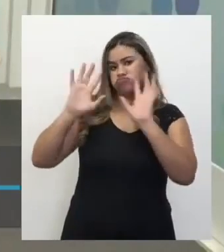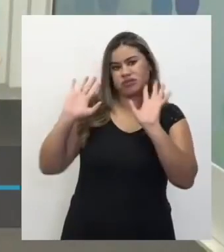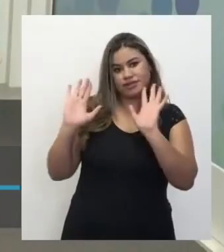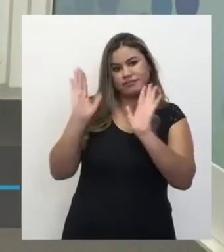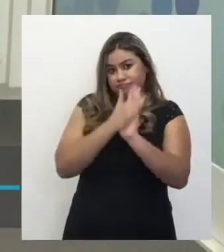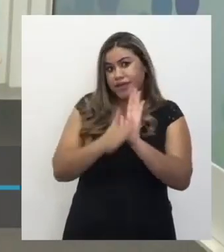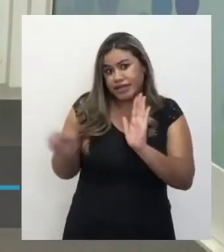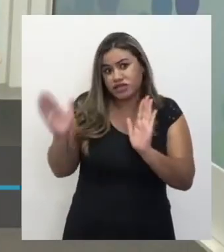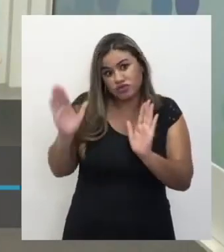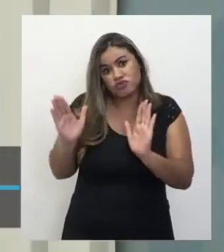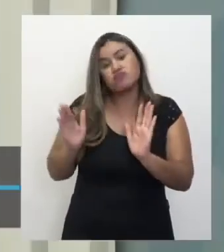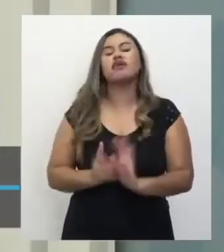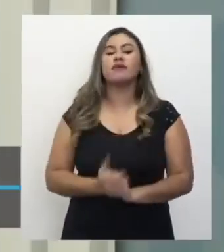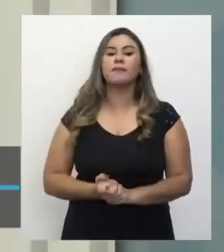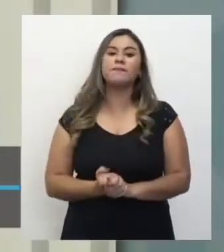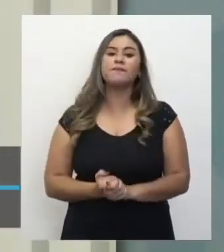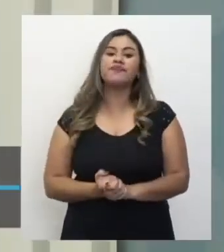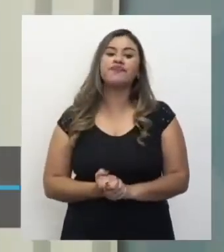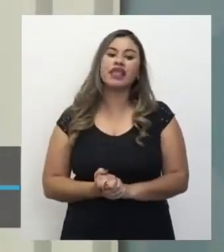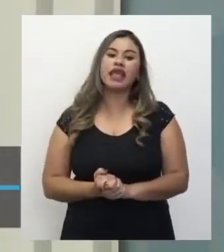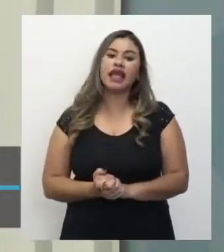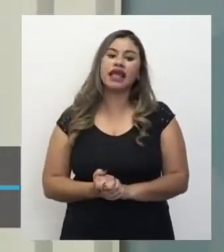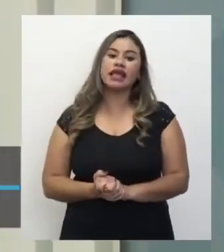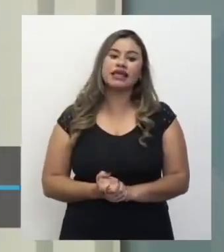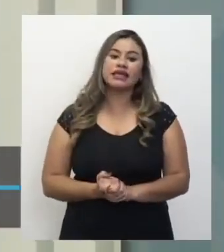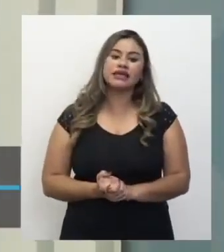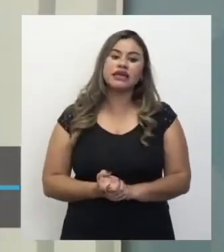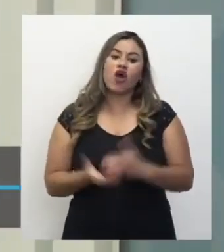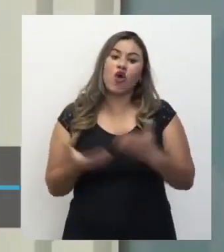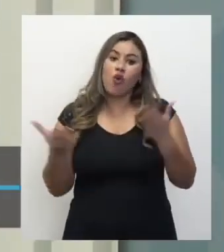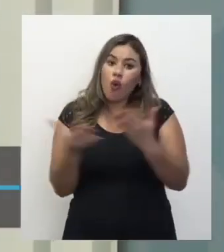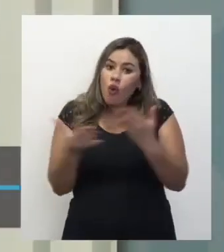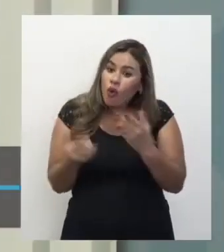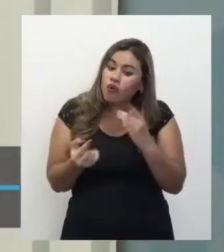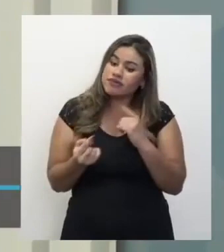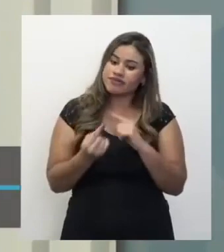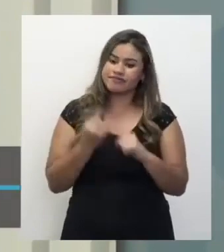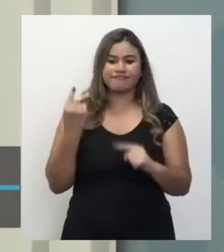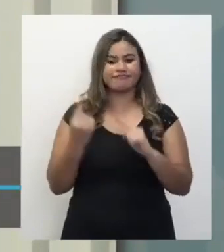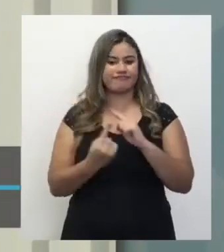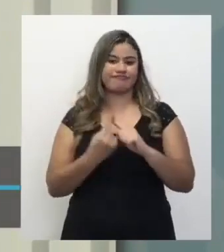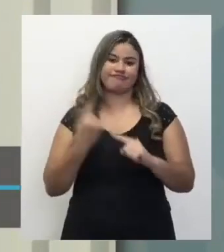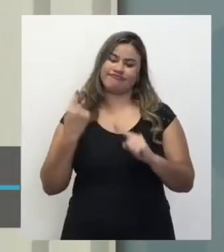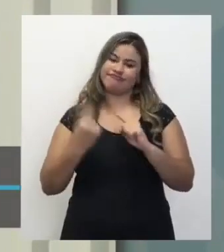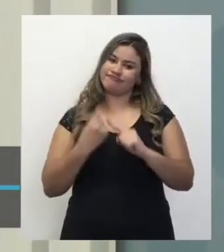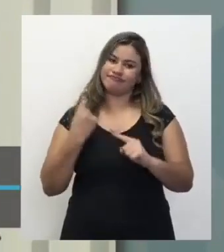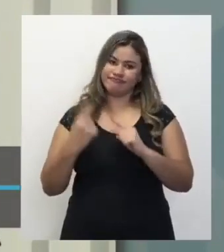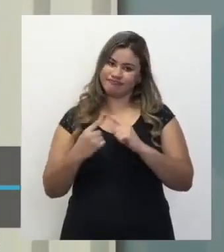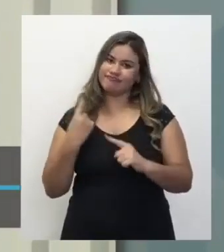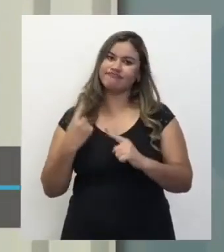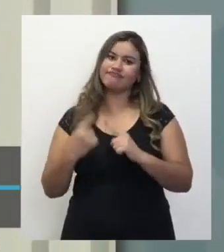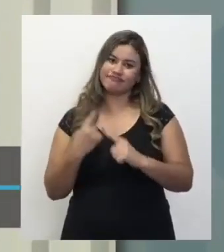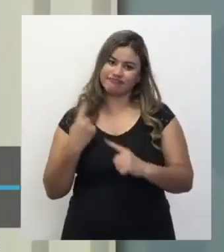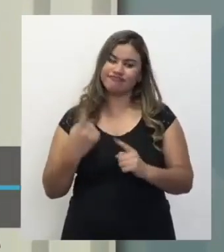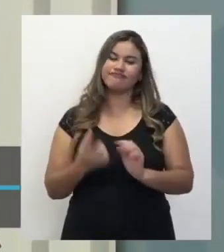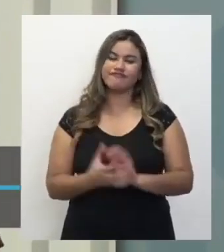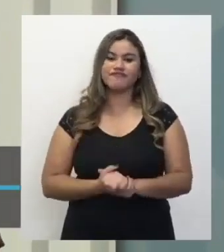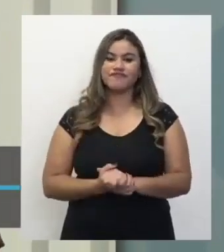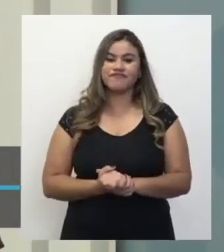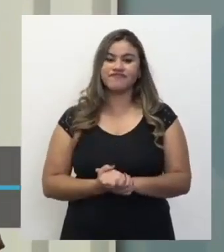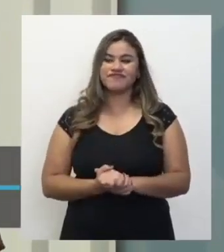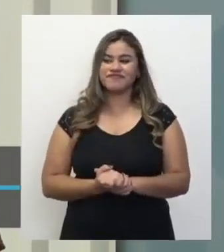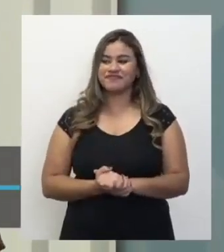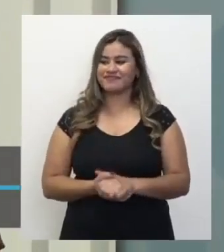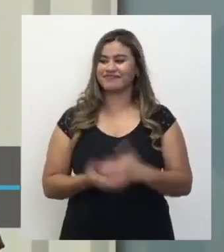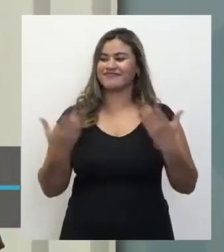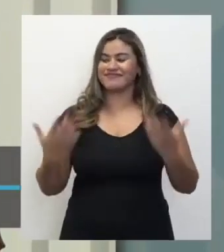época. É compreensível para a época, né? Hoje em dia, a gente não deve perpetuar certos valores. Tanto que,